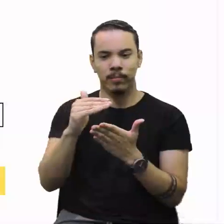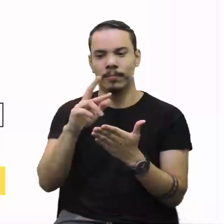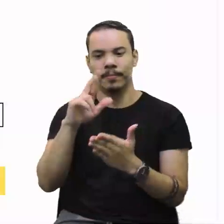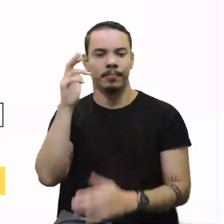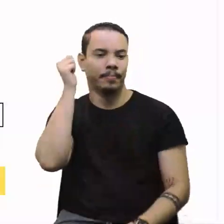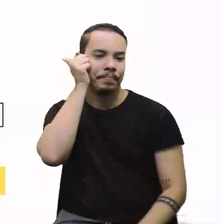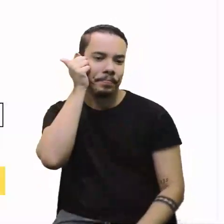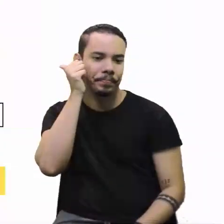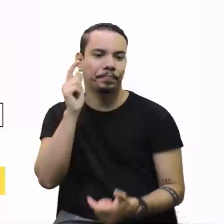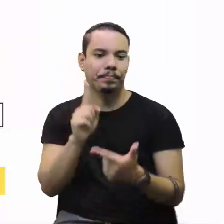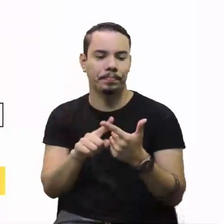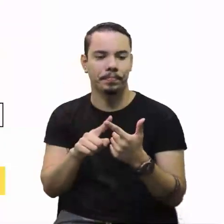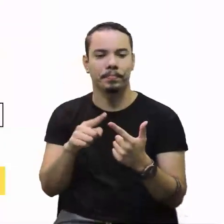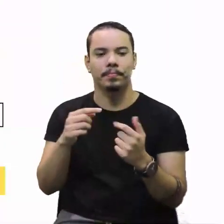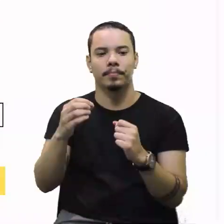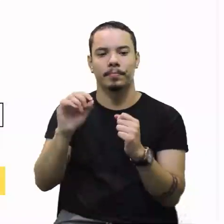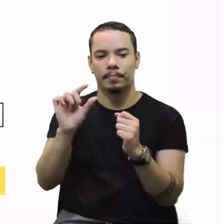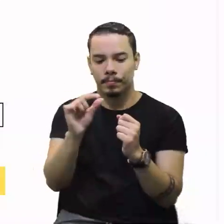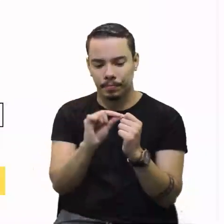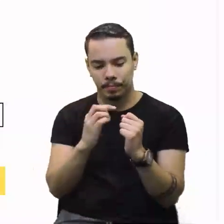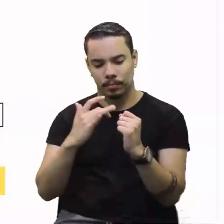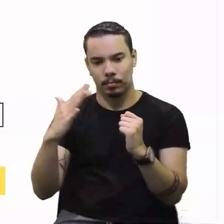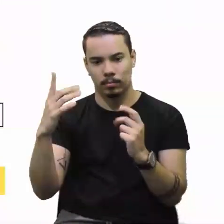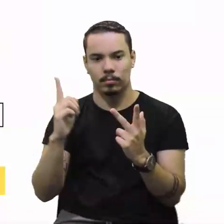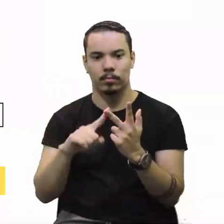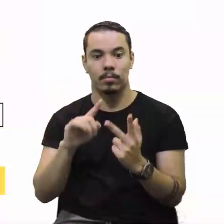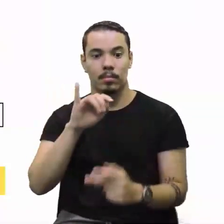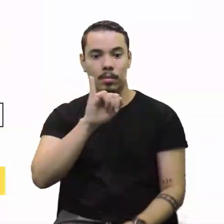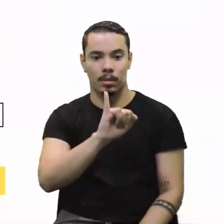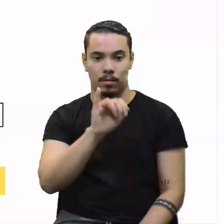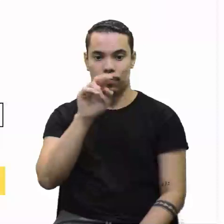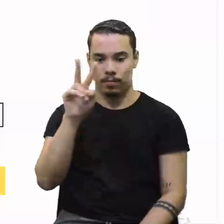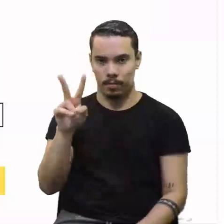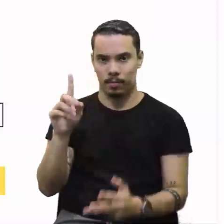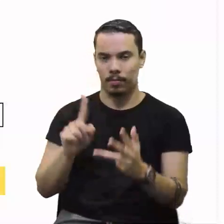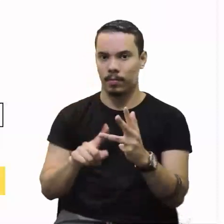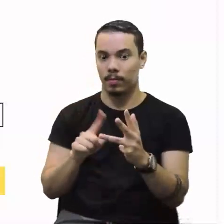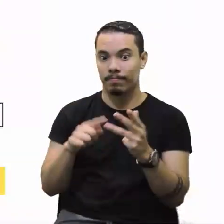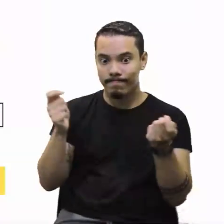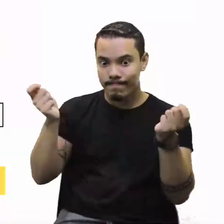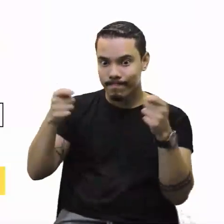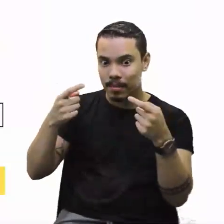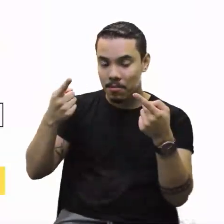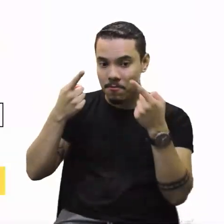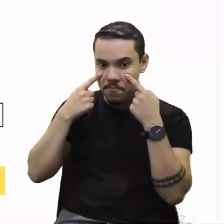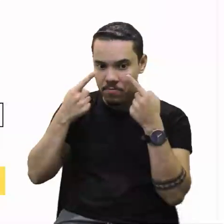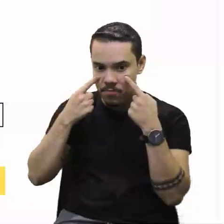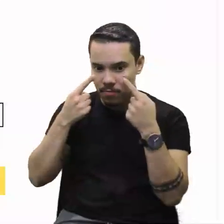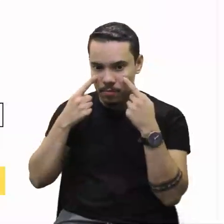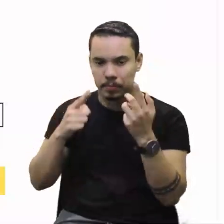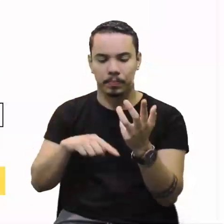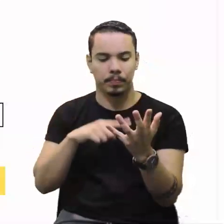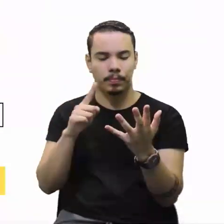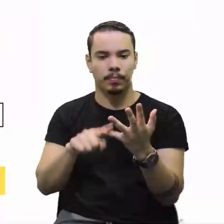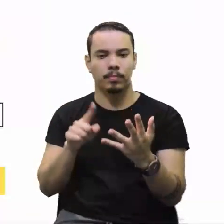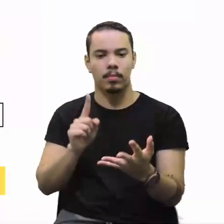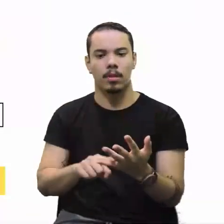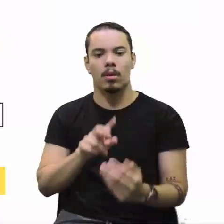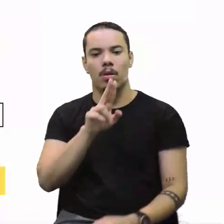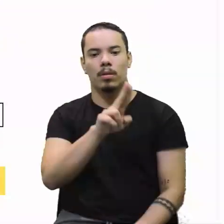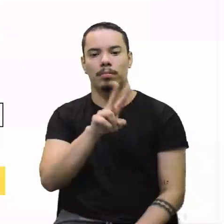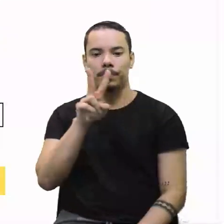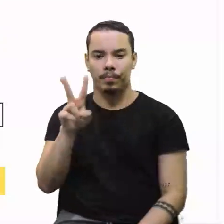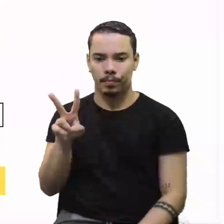depois micro-onda, infravermelho, a luz visível, né, no infravermelho visível, a luz visível,